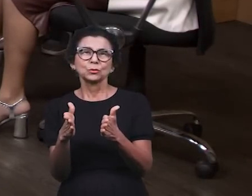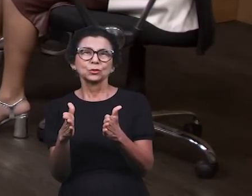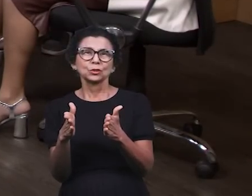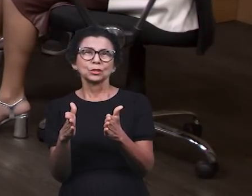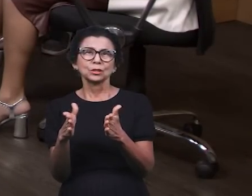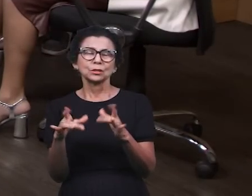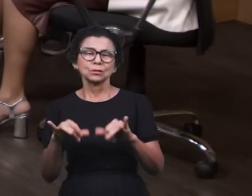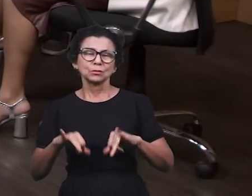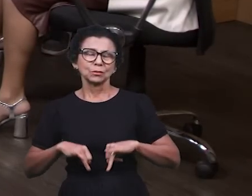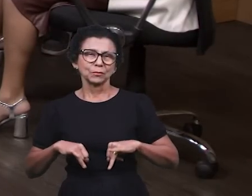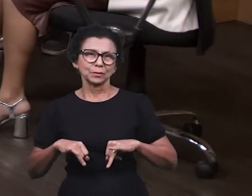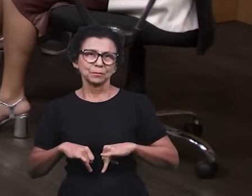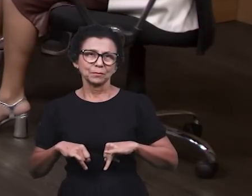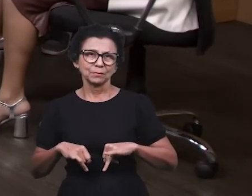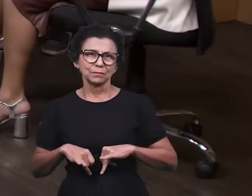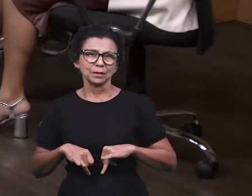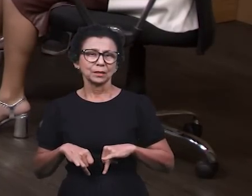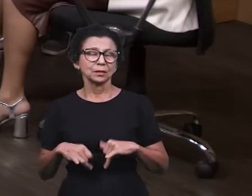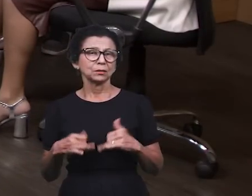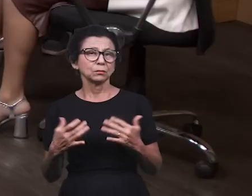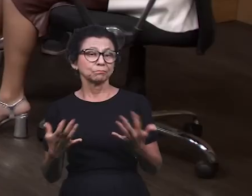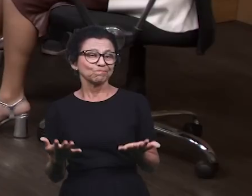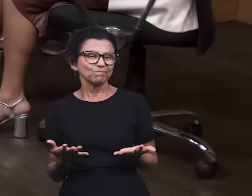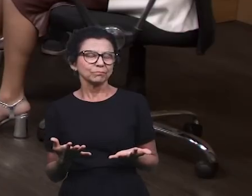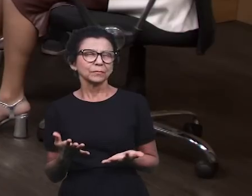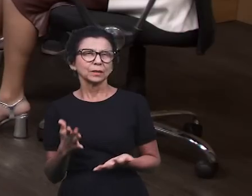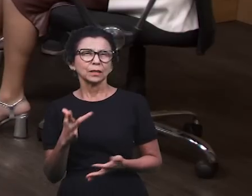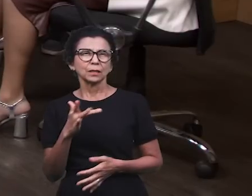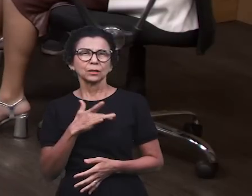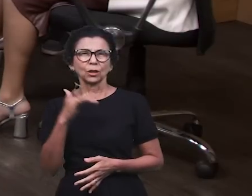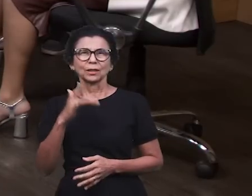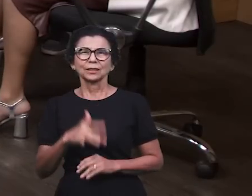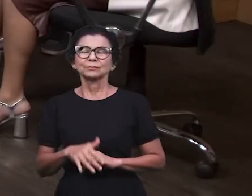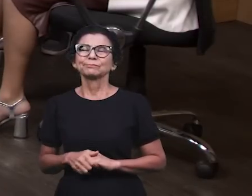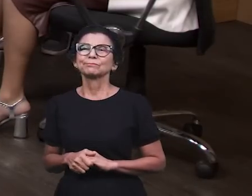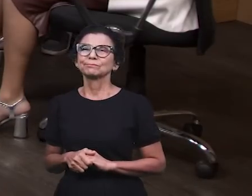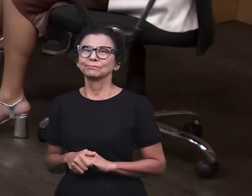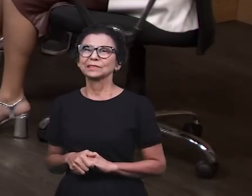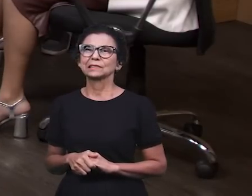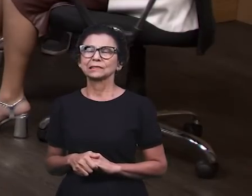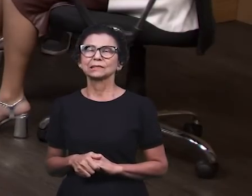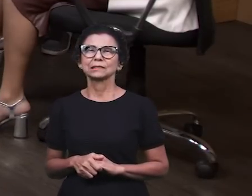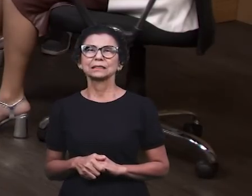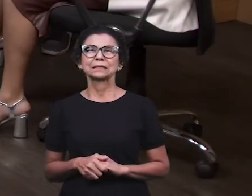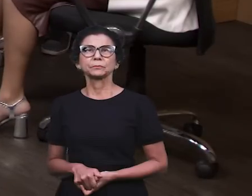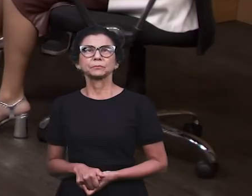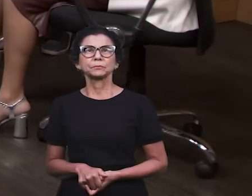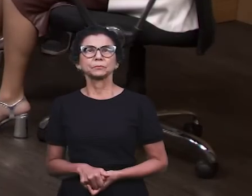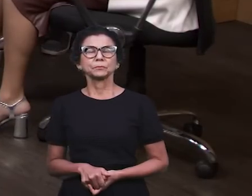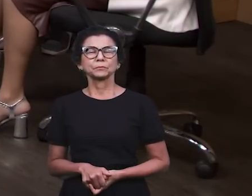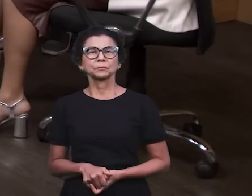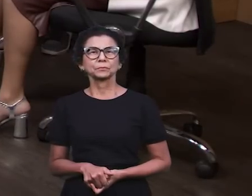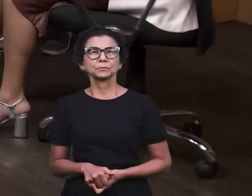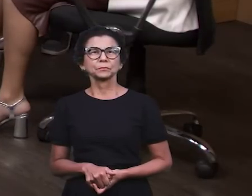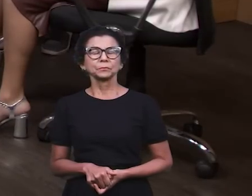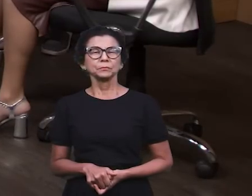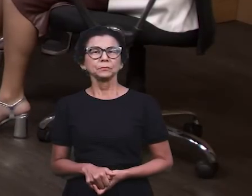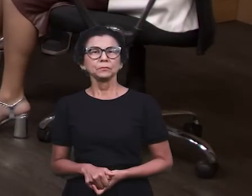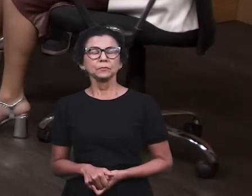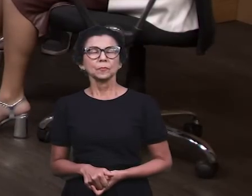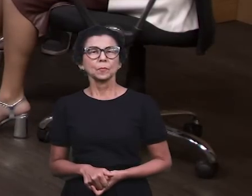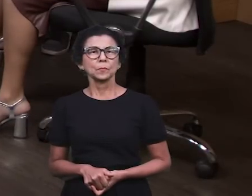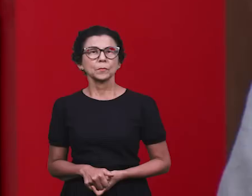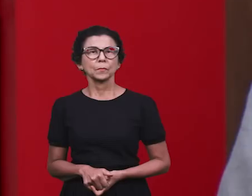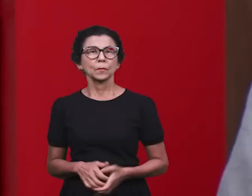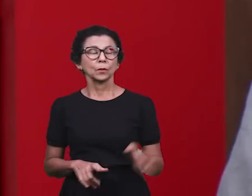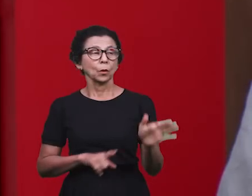uma poesia lindíssima, né? E que toca realmente o coração. Pode fazer a sua pergunta. A pergunta que eu